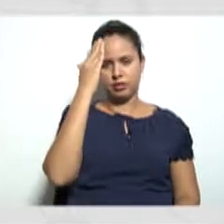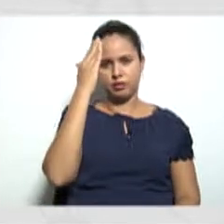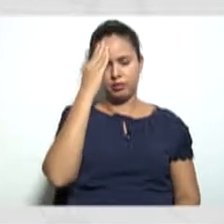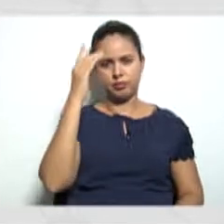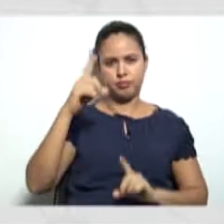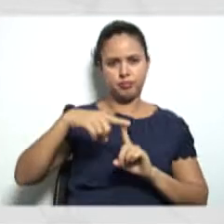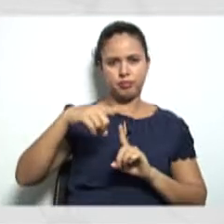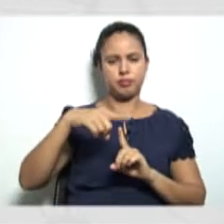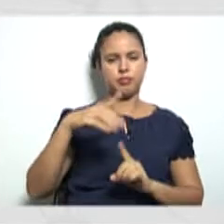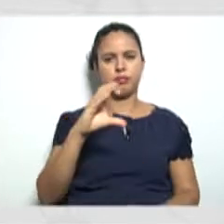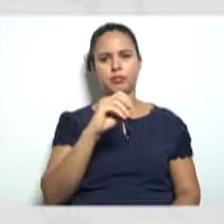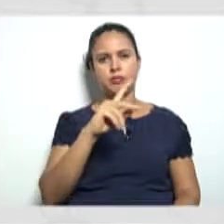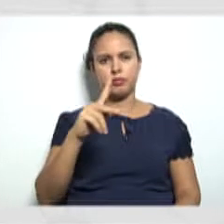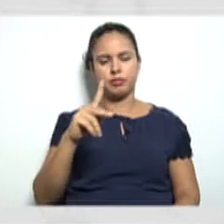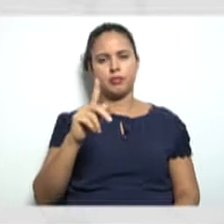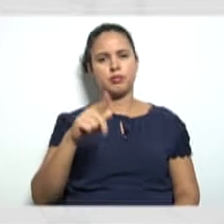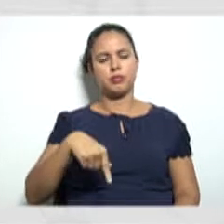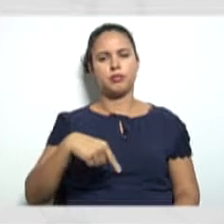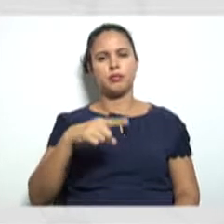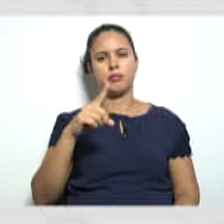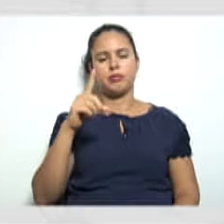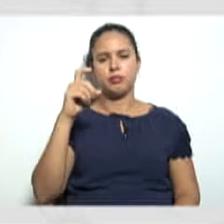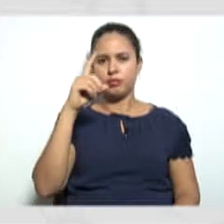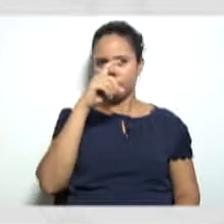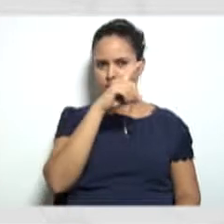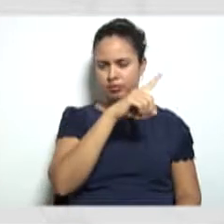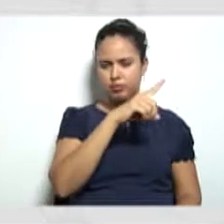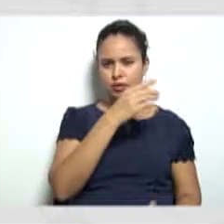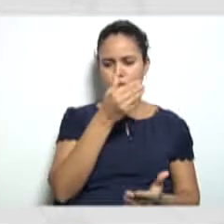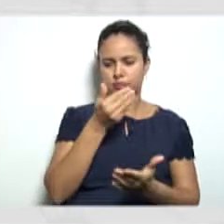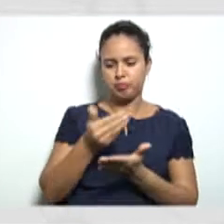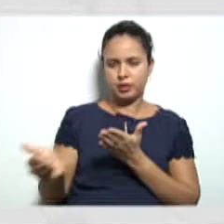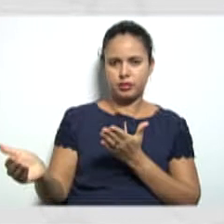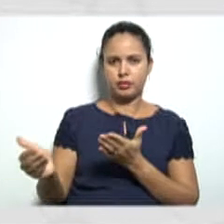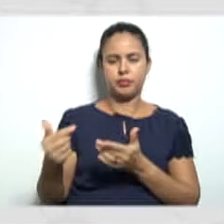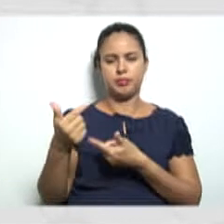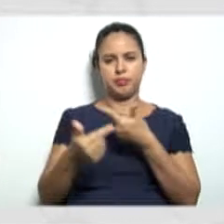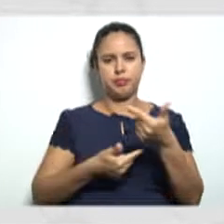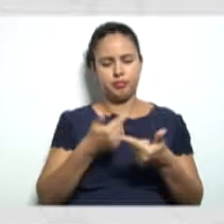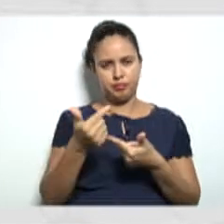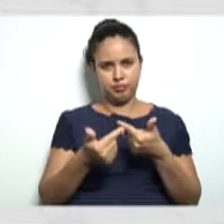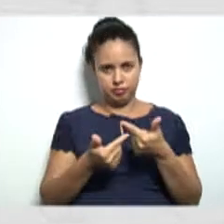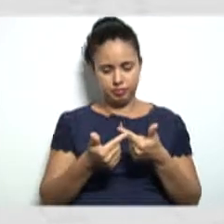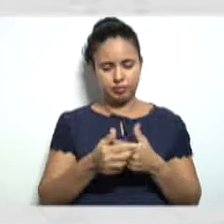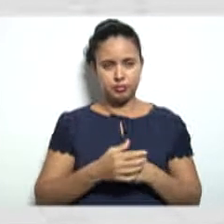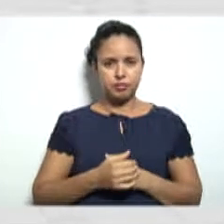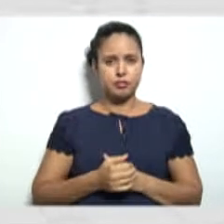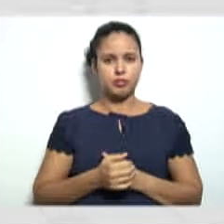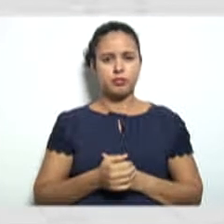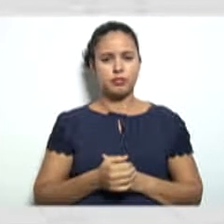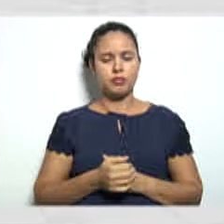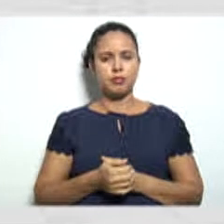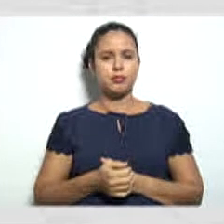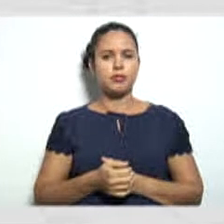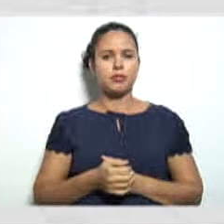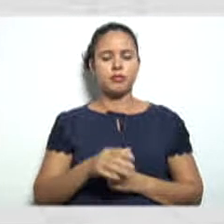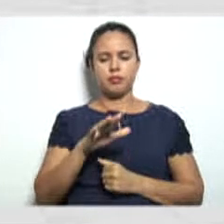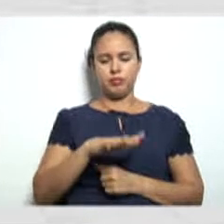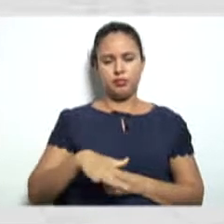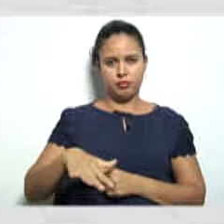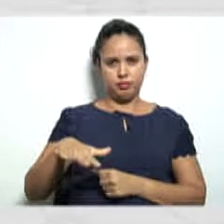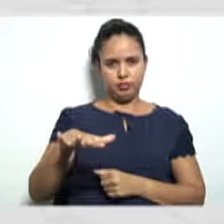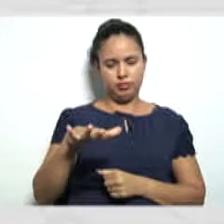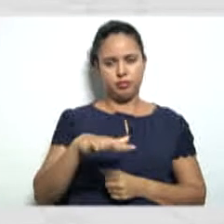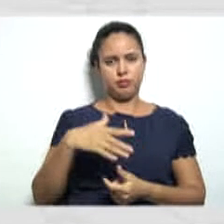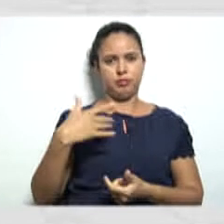é constituído a partir de dificuldades relacionadas à perda do emprego. As situações mais comuns para o surgimento desse ramo